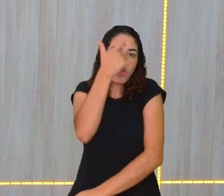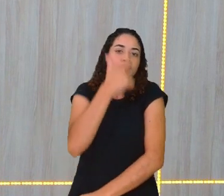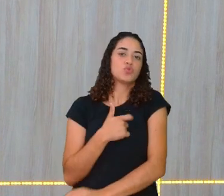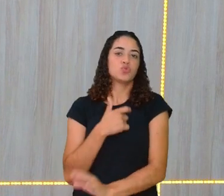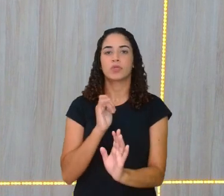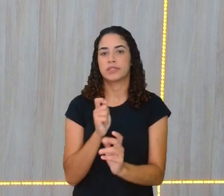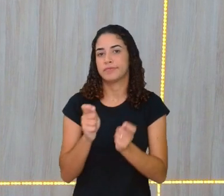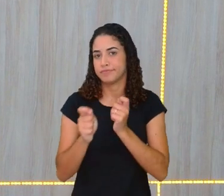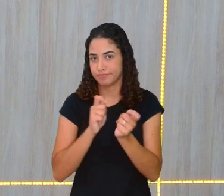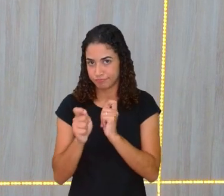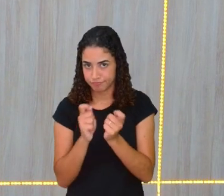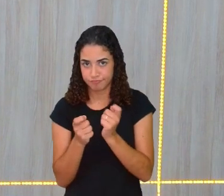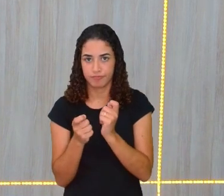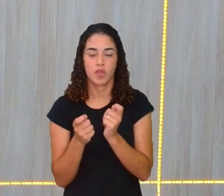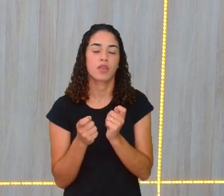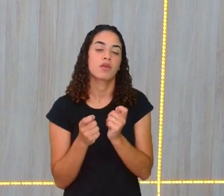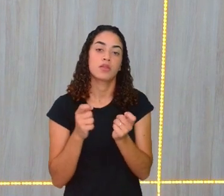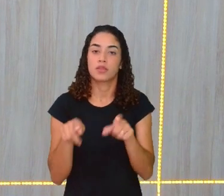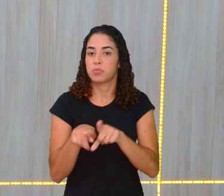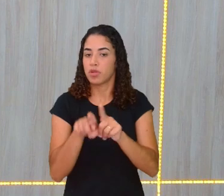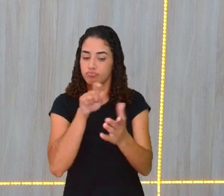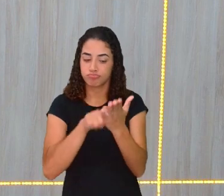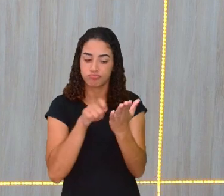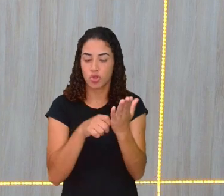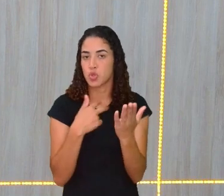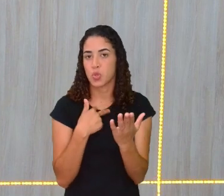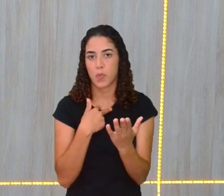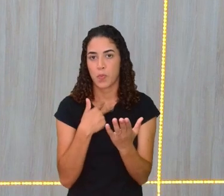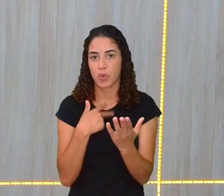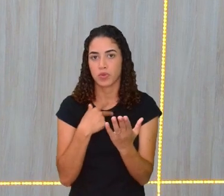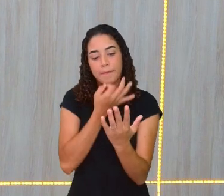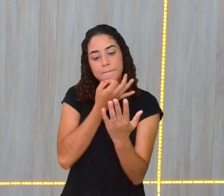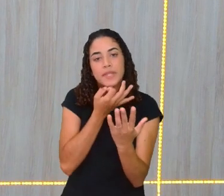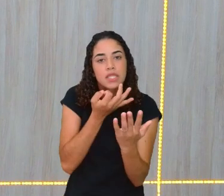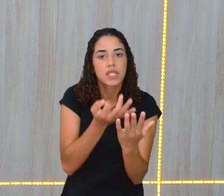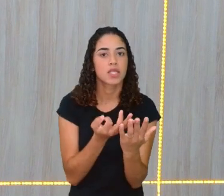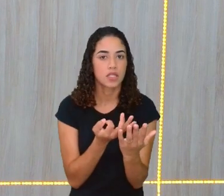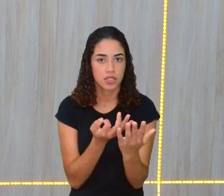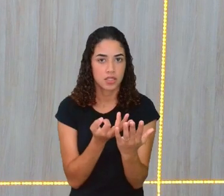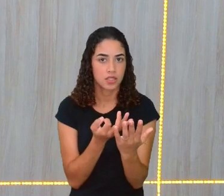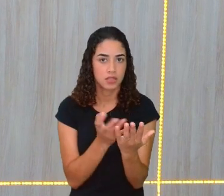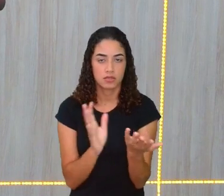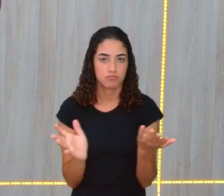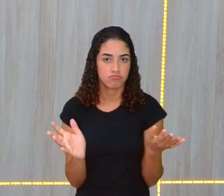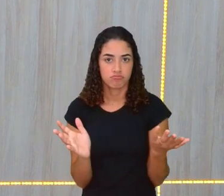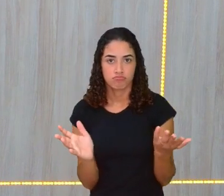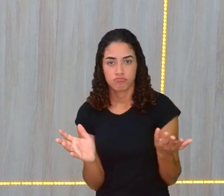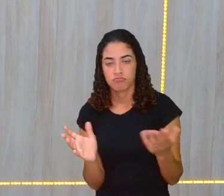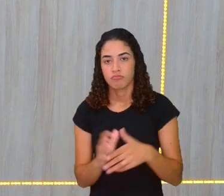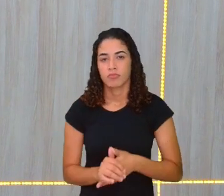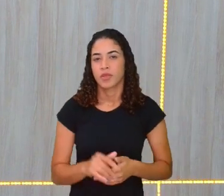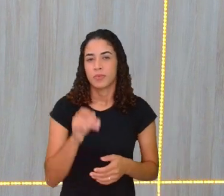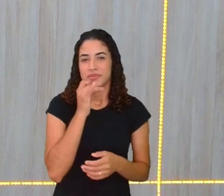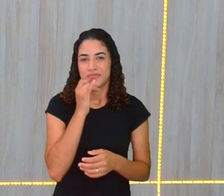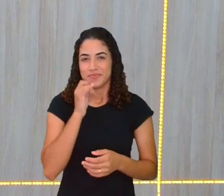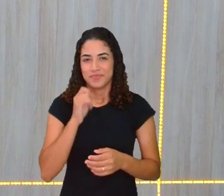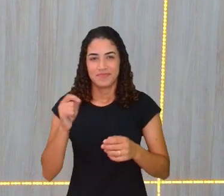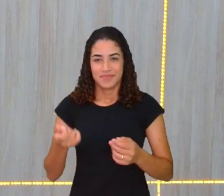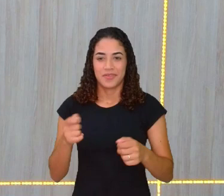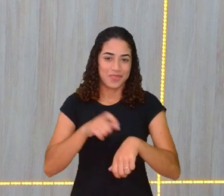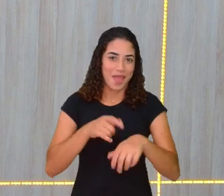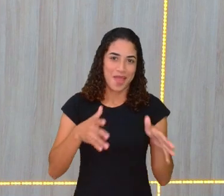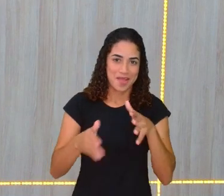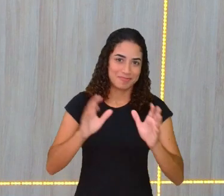e redator daquele texto, eu não posso imprimir o meu juízo de valor. Então, vamos supor, está em época de Copa do Mundo, né, professora